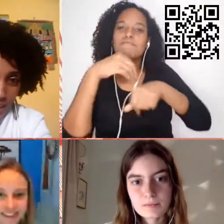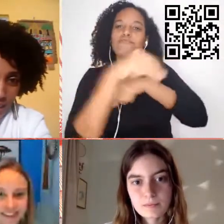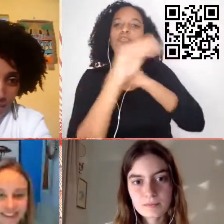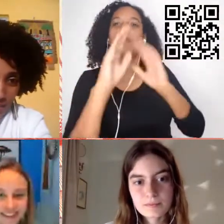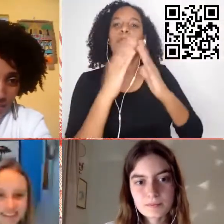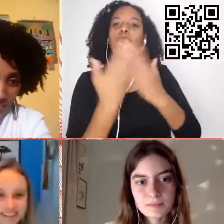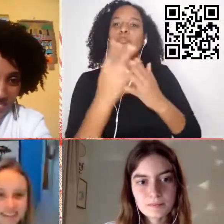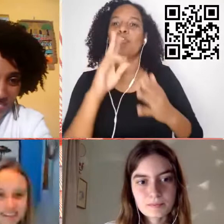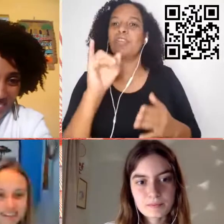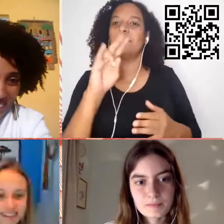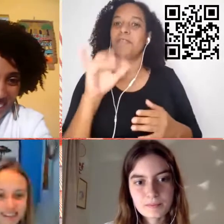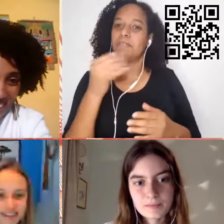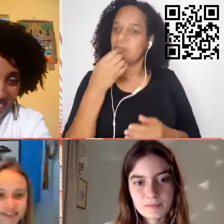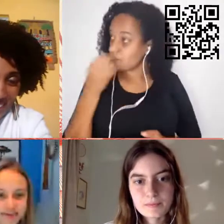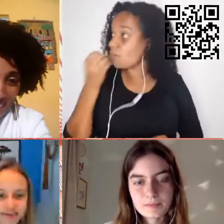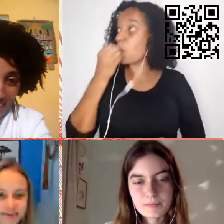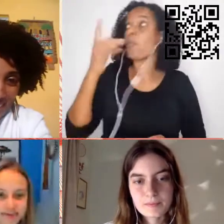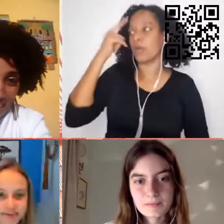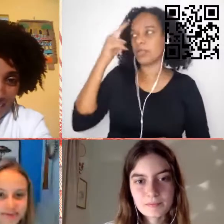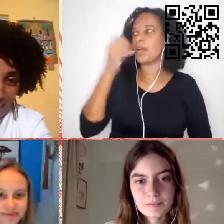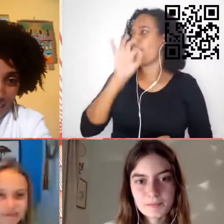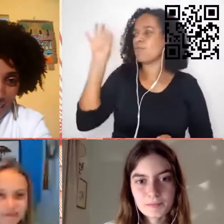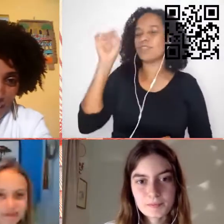Sim, ótima ideia, Ed.